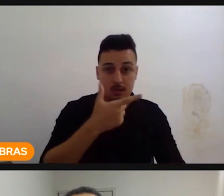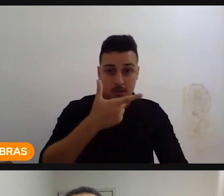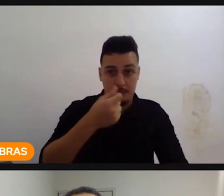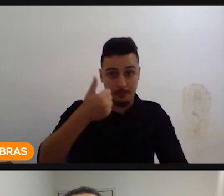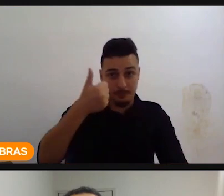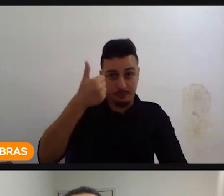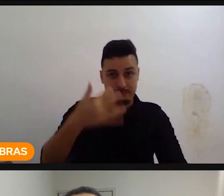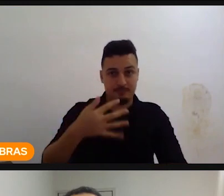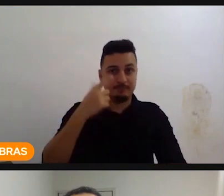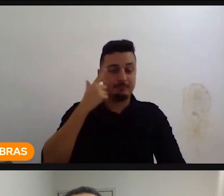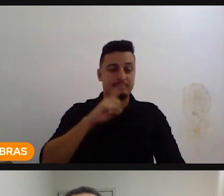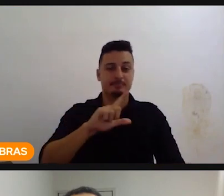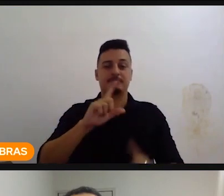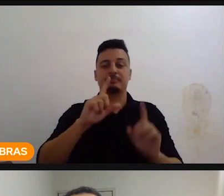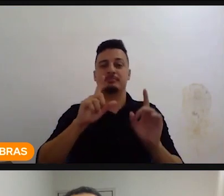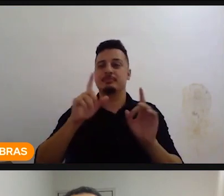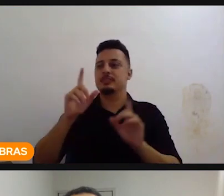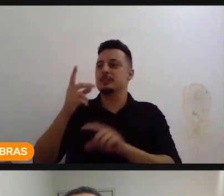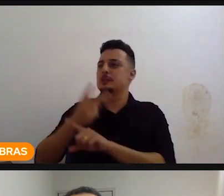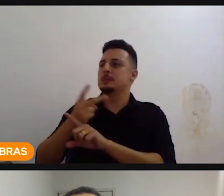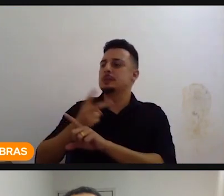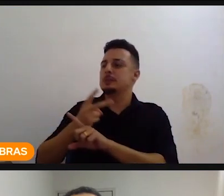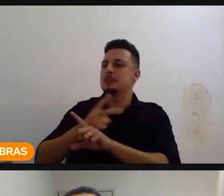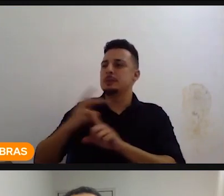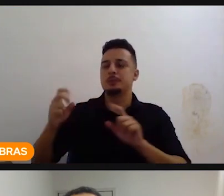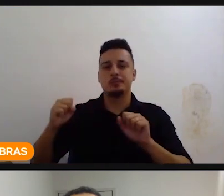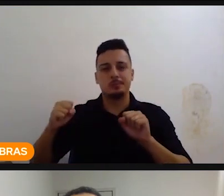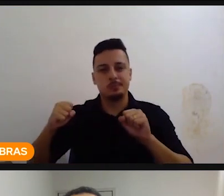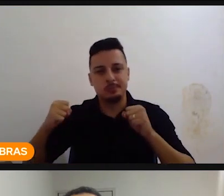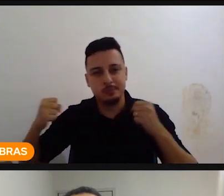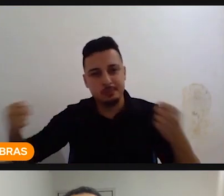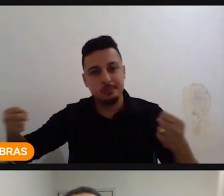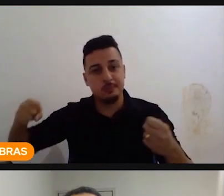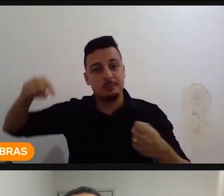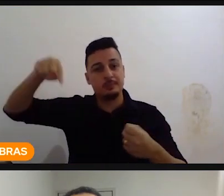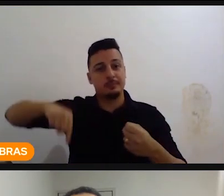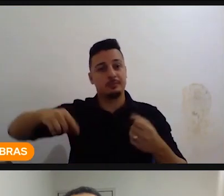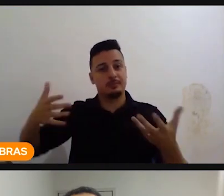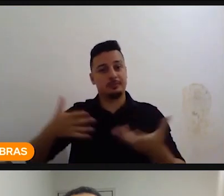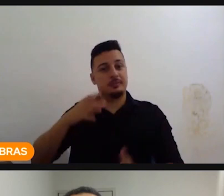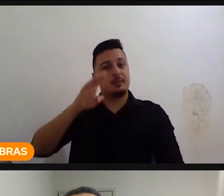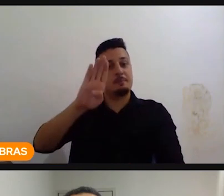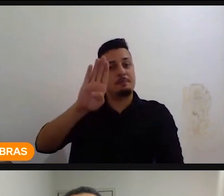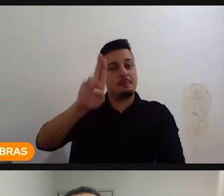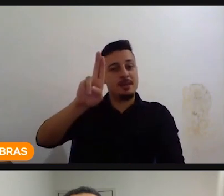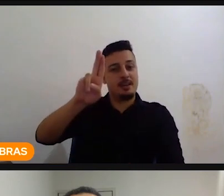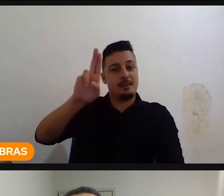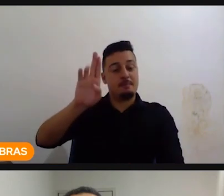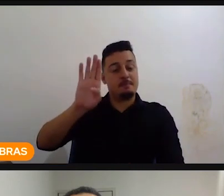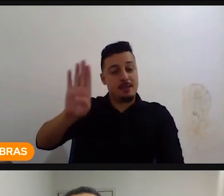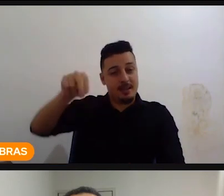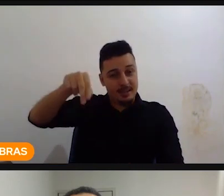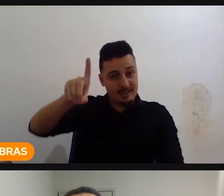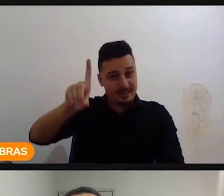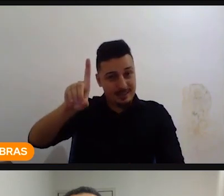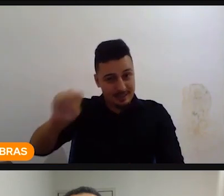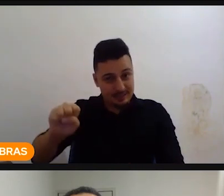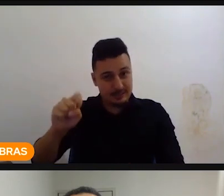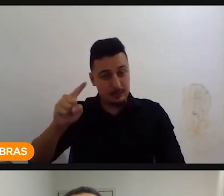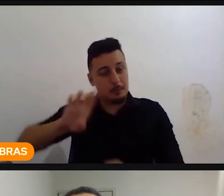filme, e fomos contemplados no edital do BNDES, em 2015, nós